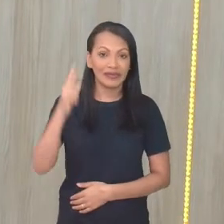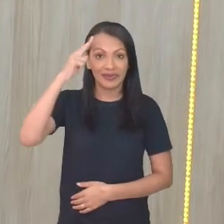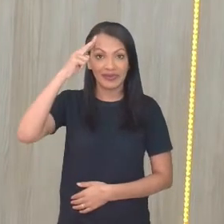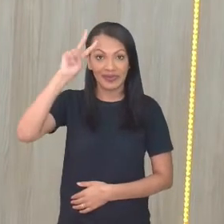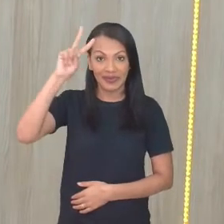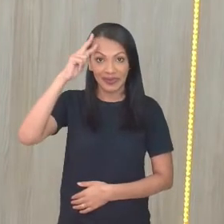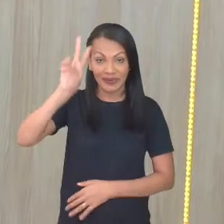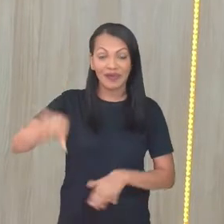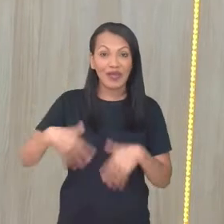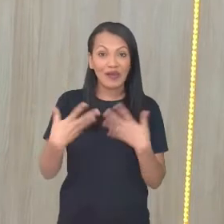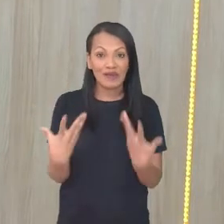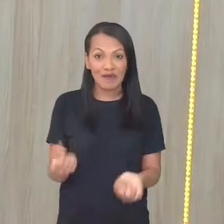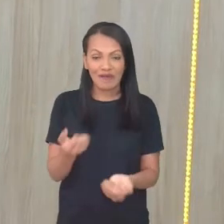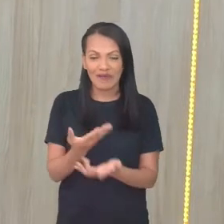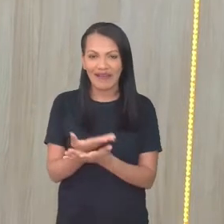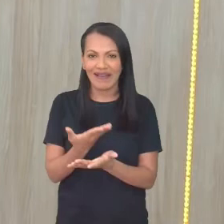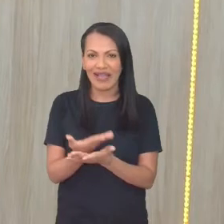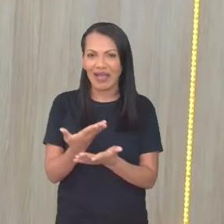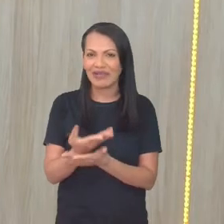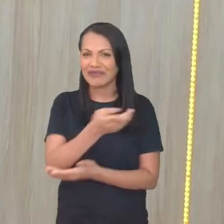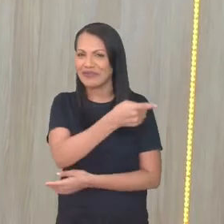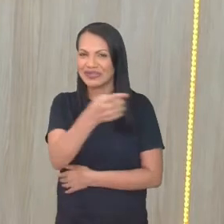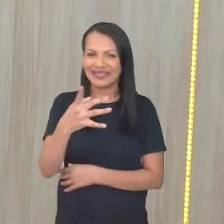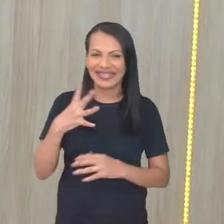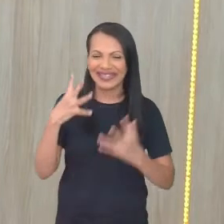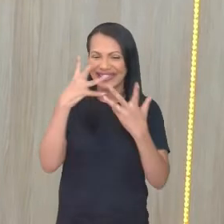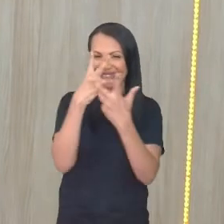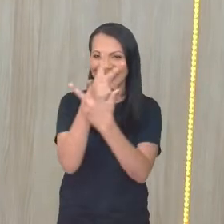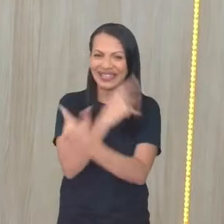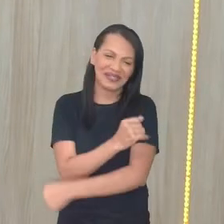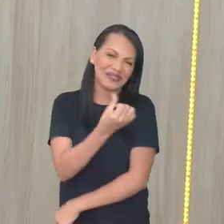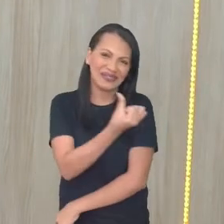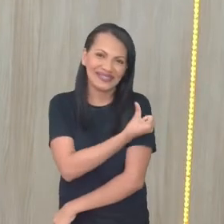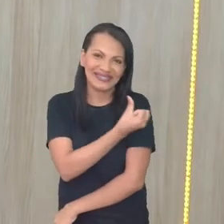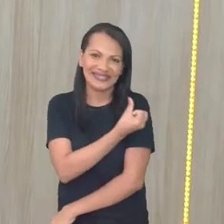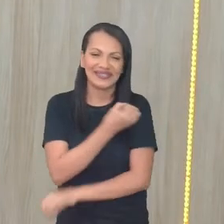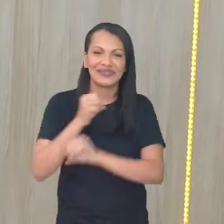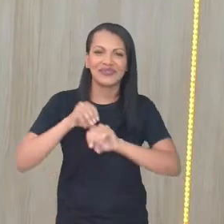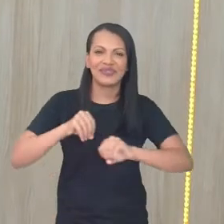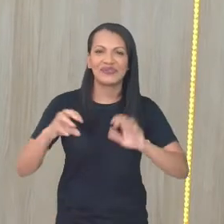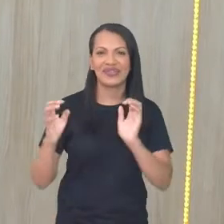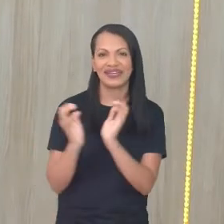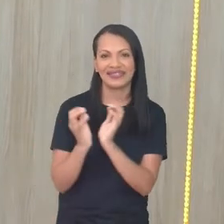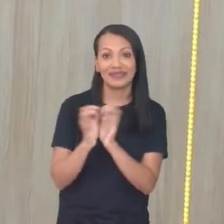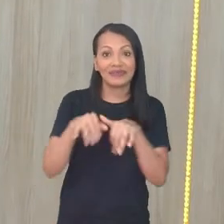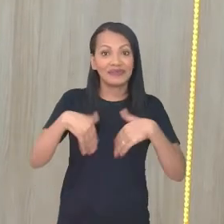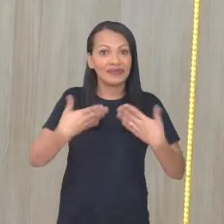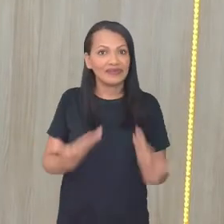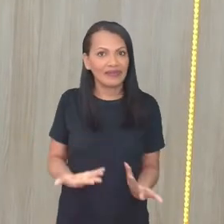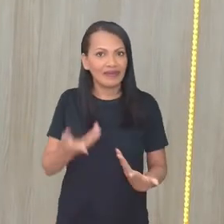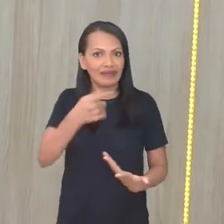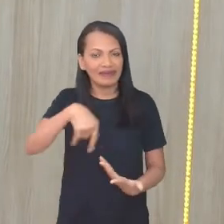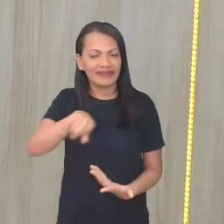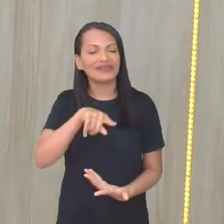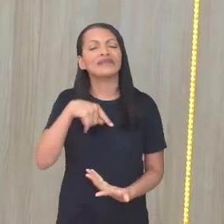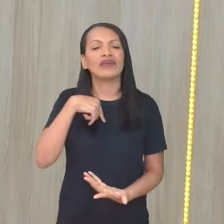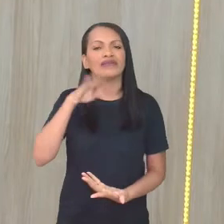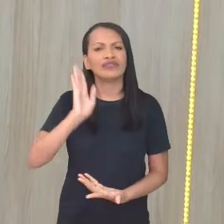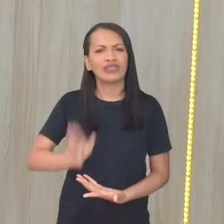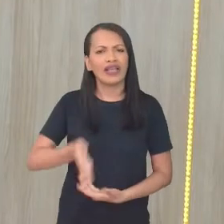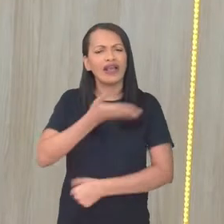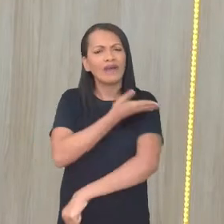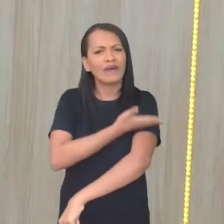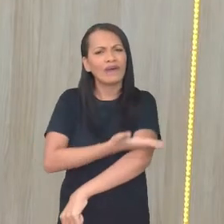uma aula para a turminha maravilhinda aí do 6º ano pelo Educa Recife. Então, gente, como nós